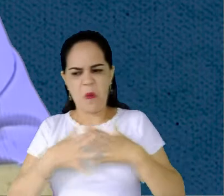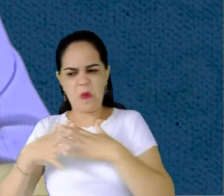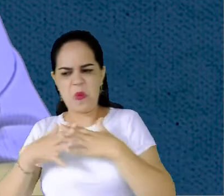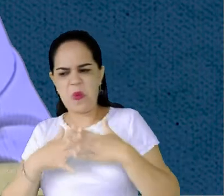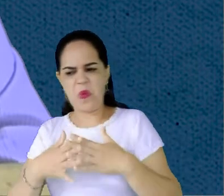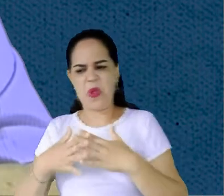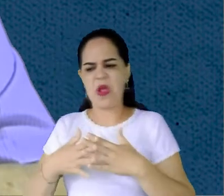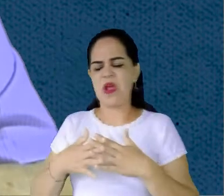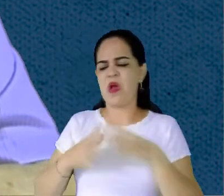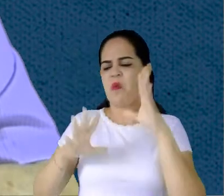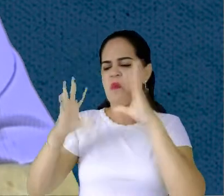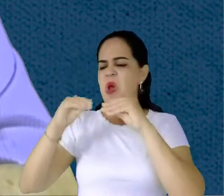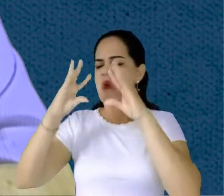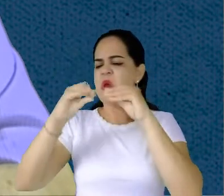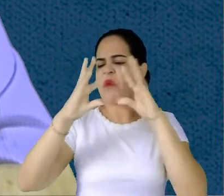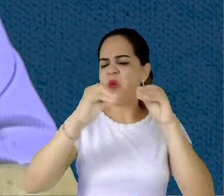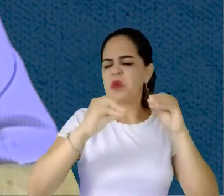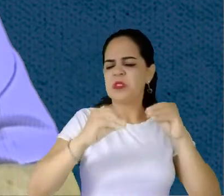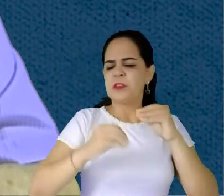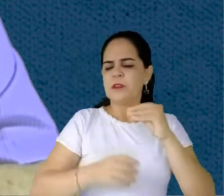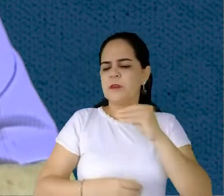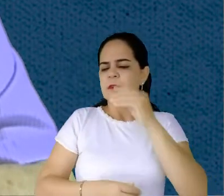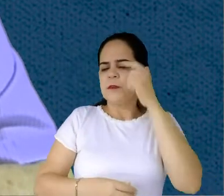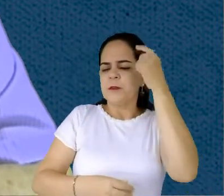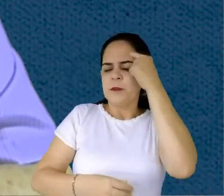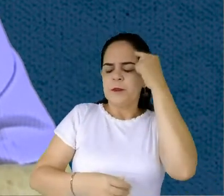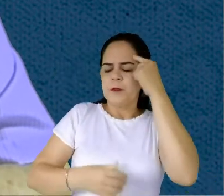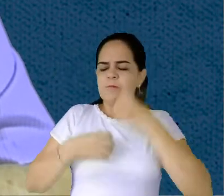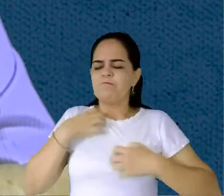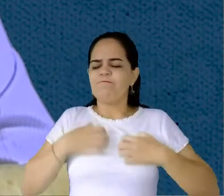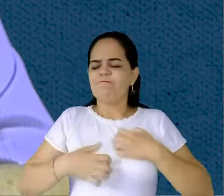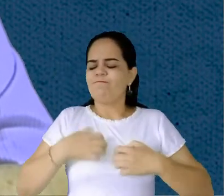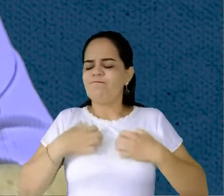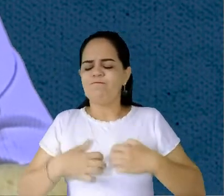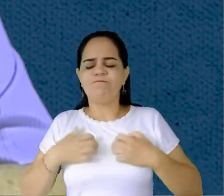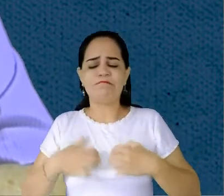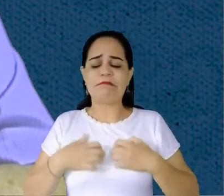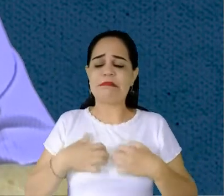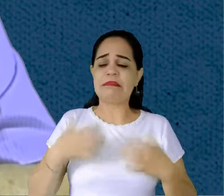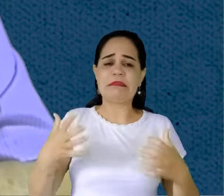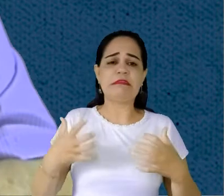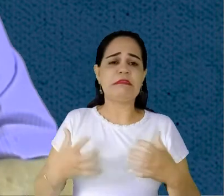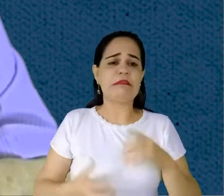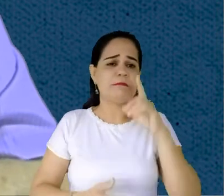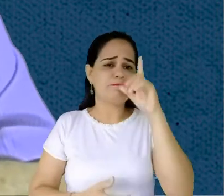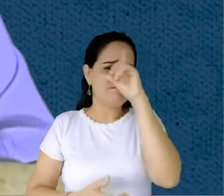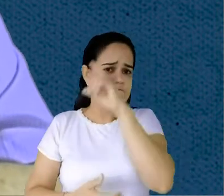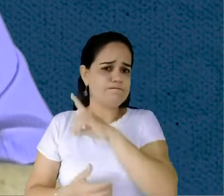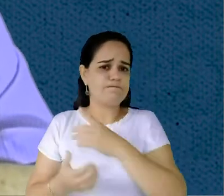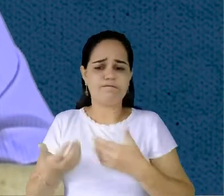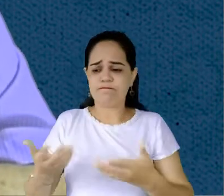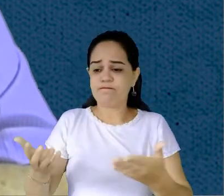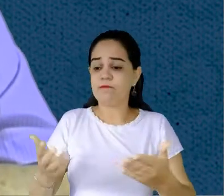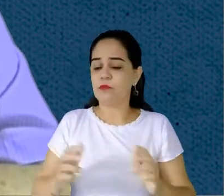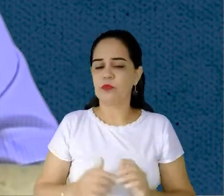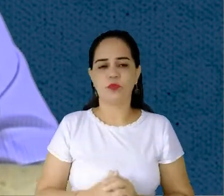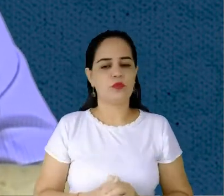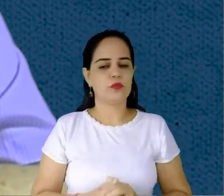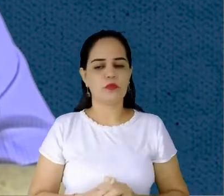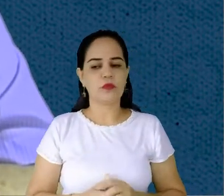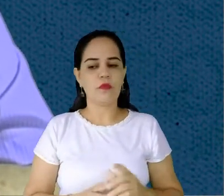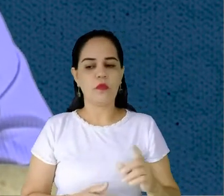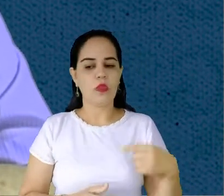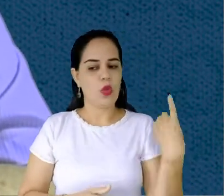causaram perturbações com palavras que transtornaram vosso espírito. Eles não